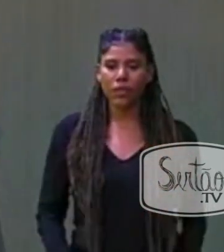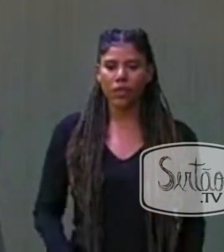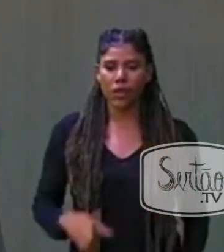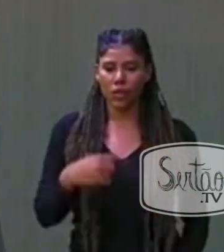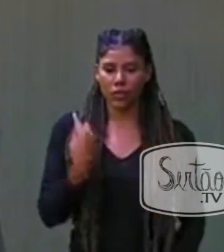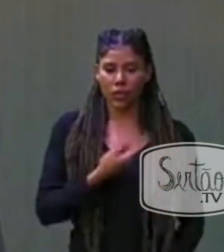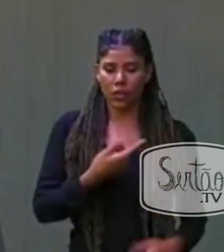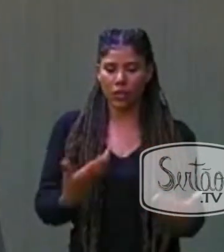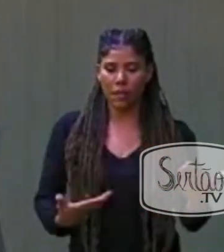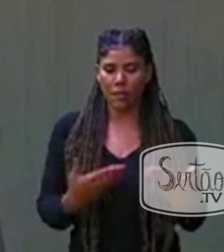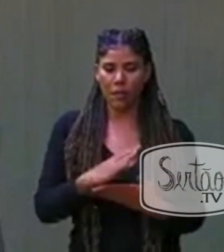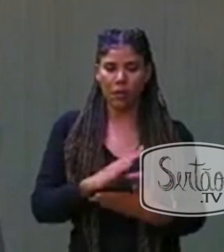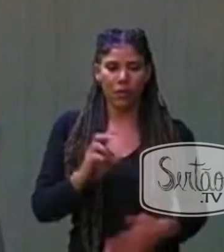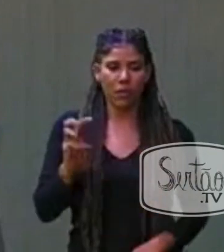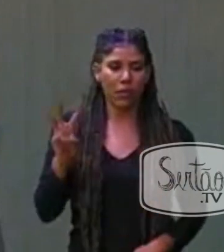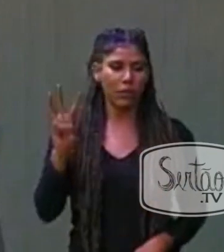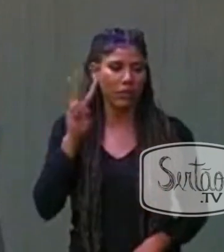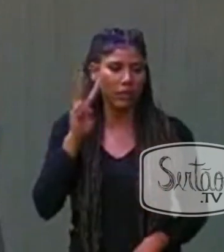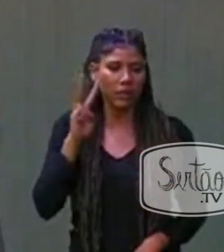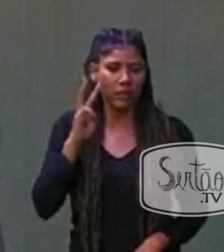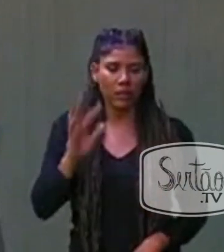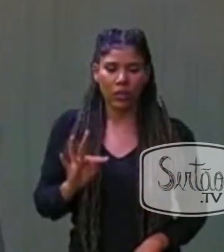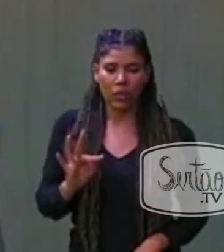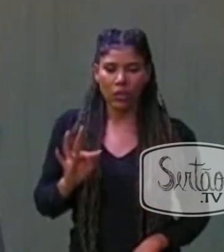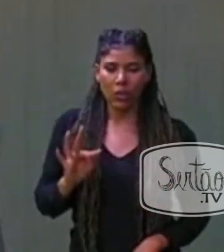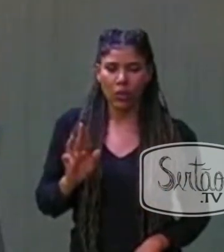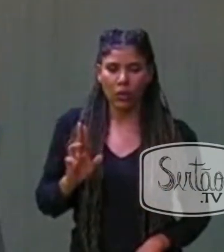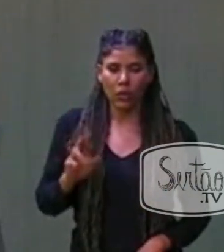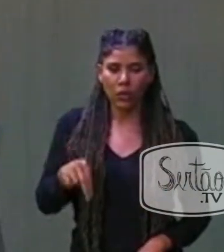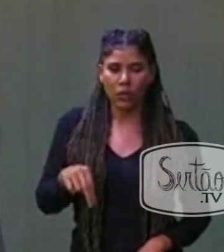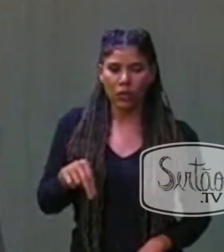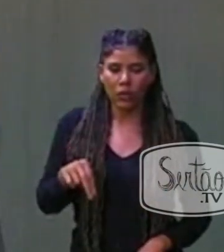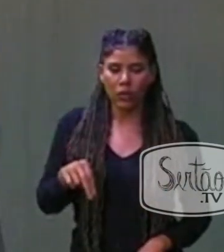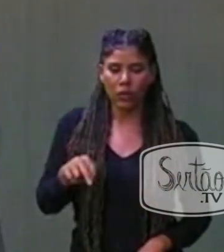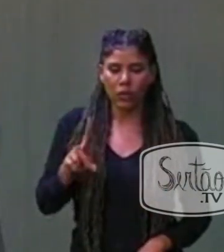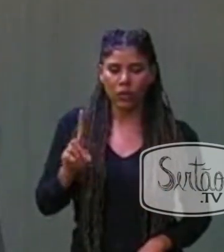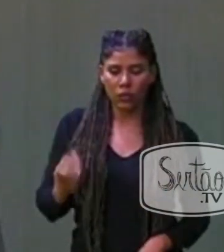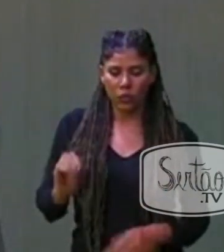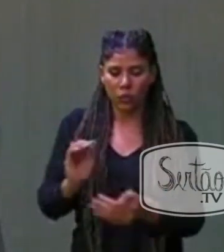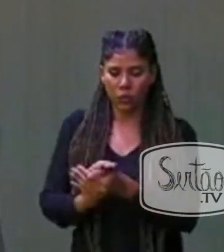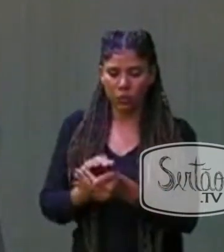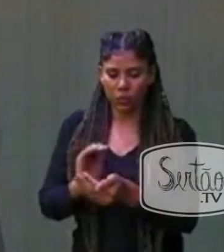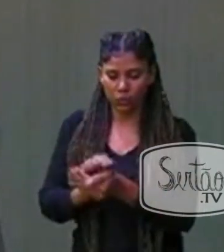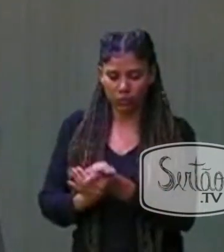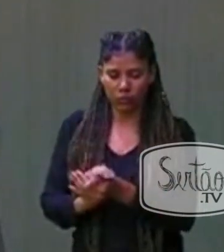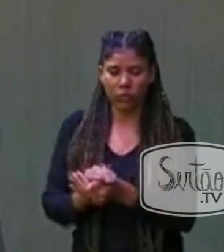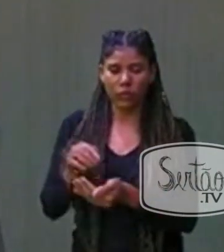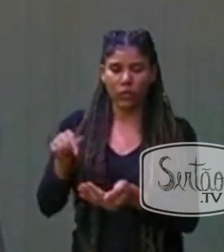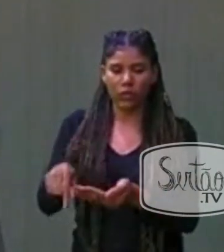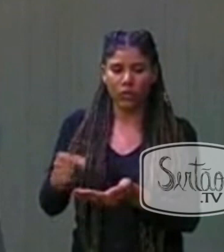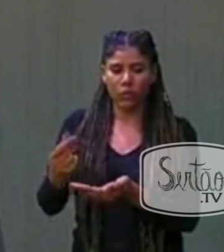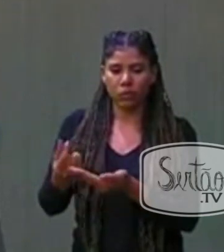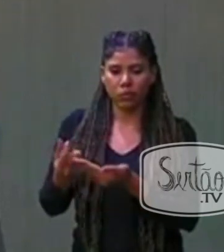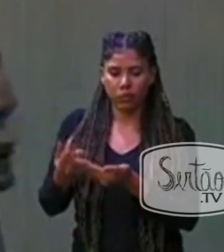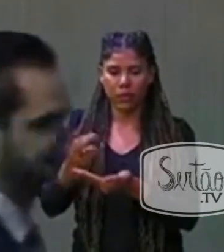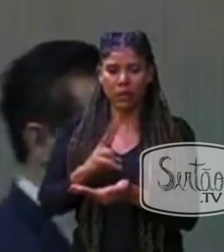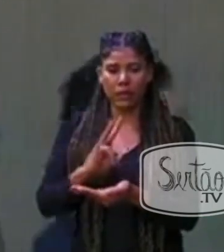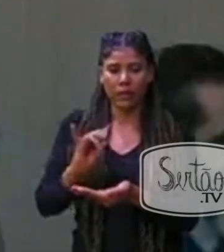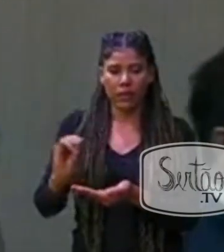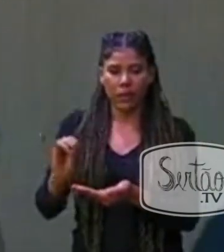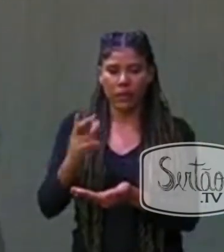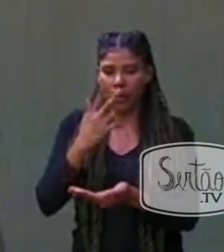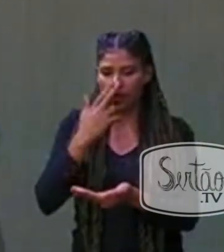terça-feira o FDID, o Fundo de Defesa dos Direitos Difusos no estado do Ceará, que excepcionalmente